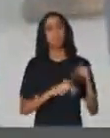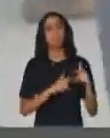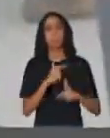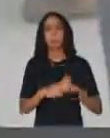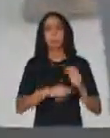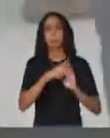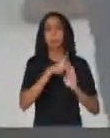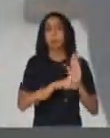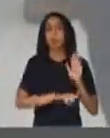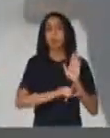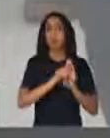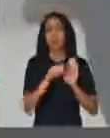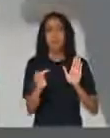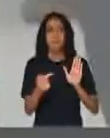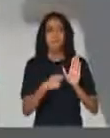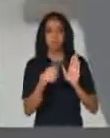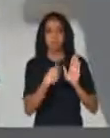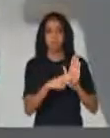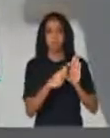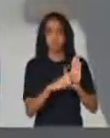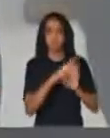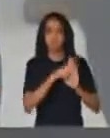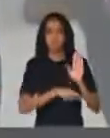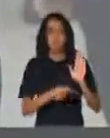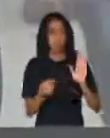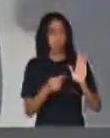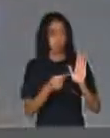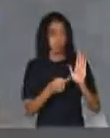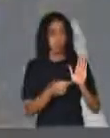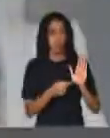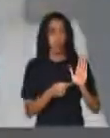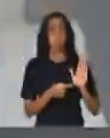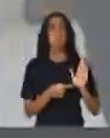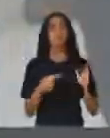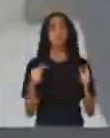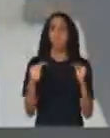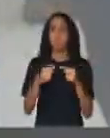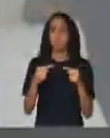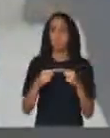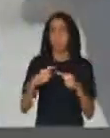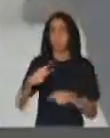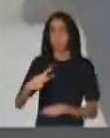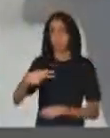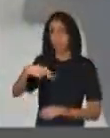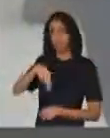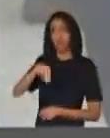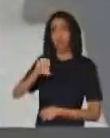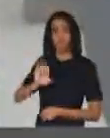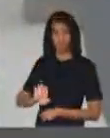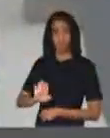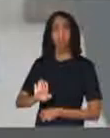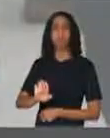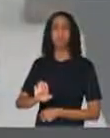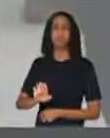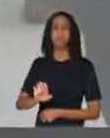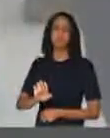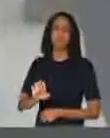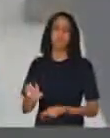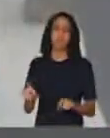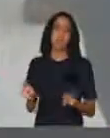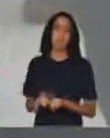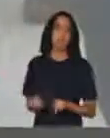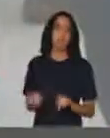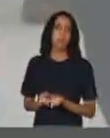lei. Inclusive, este projeto está em consonância com o Plano Nacional de Educação, o PNE,